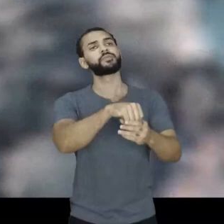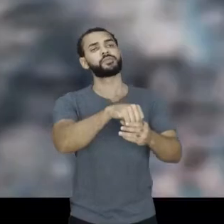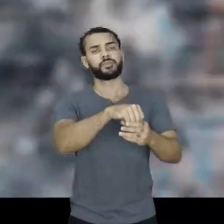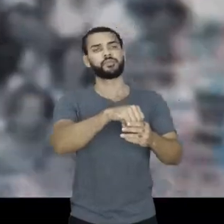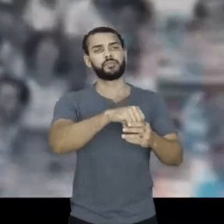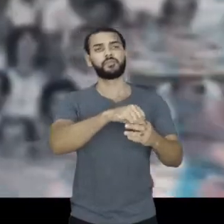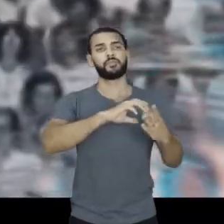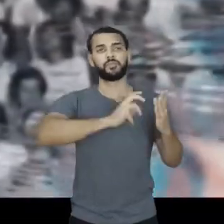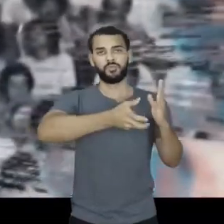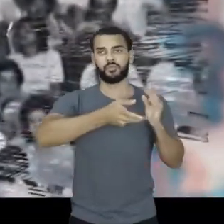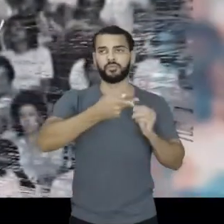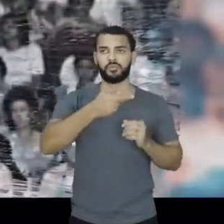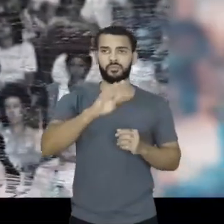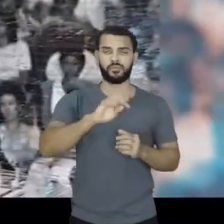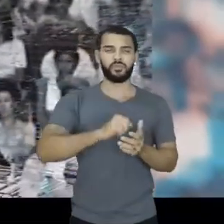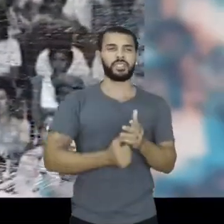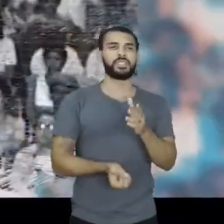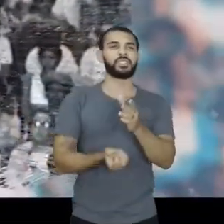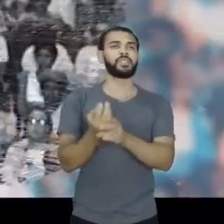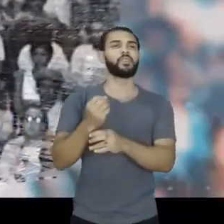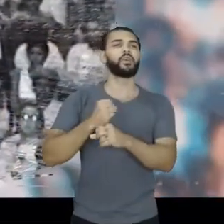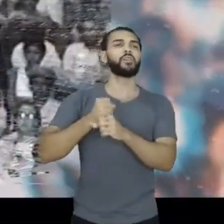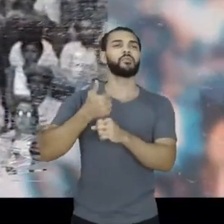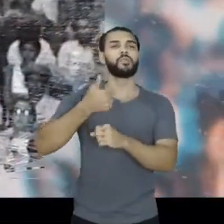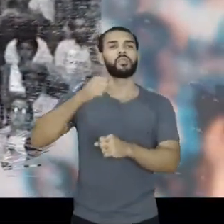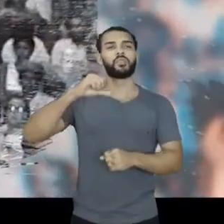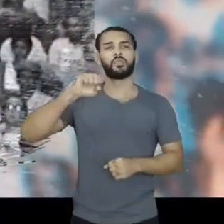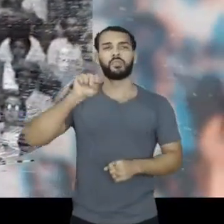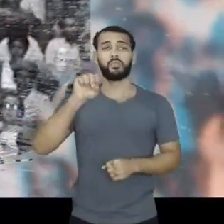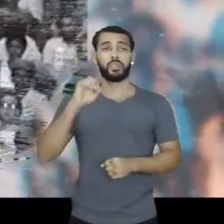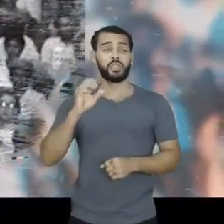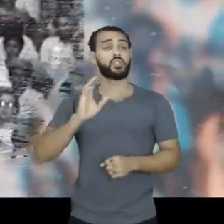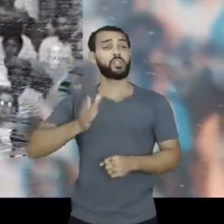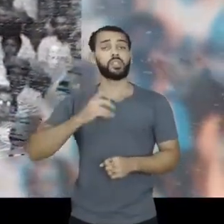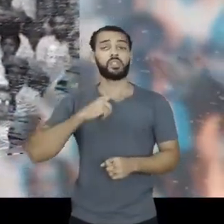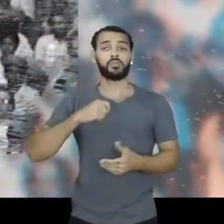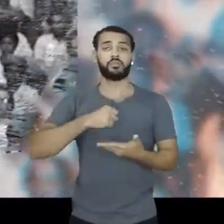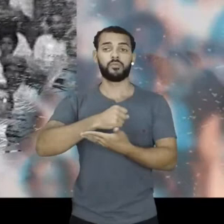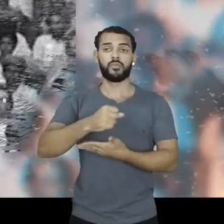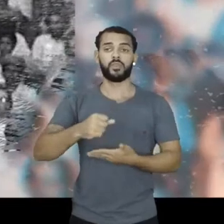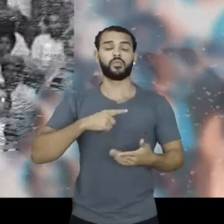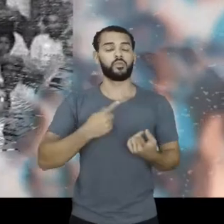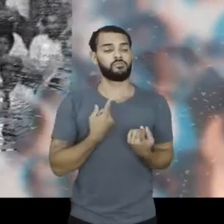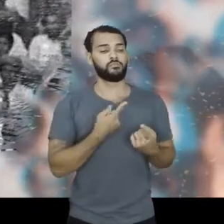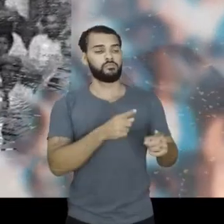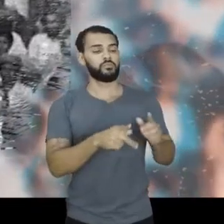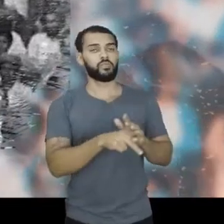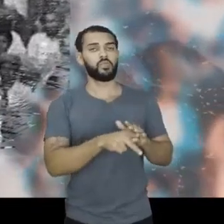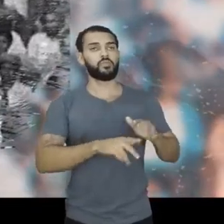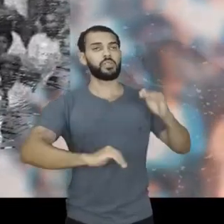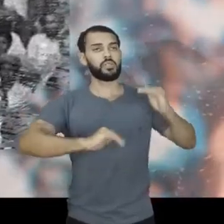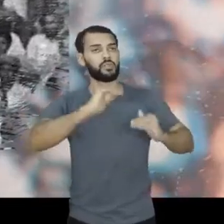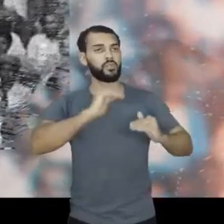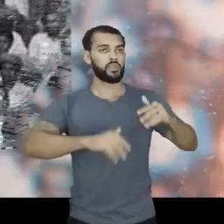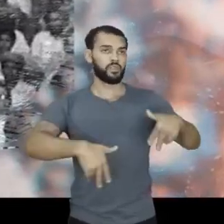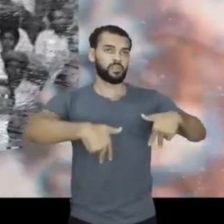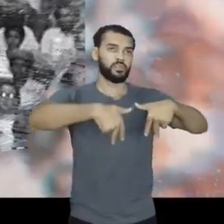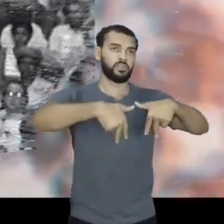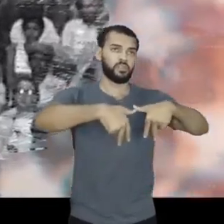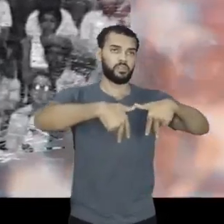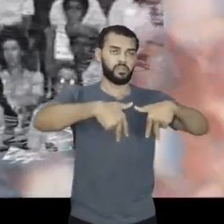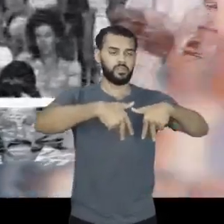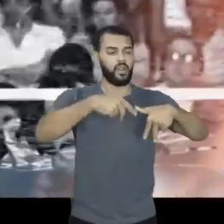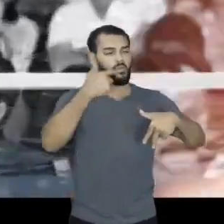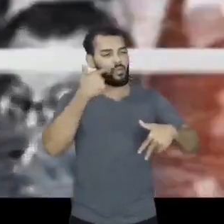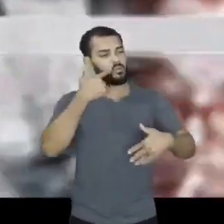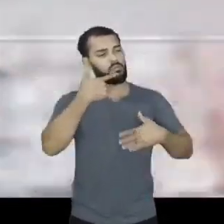partido. Quando foi fundado em 1980, já tinha em sua base o combate à desigualdade de gênero, e isso só foi se